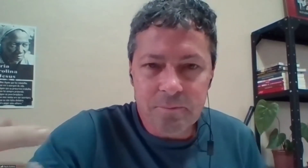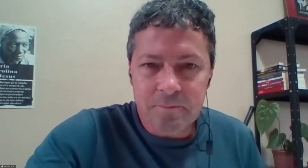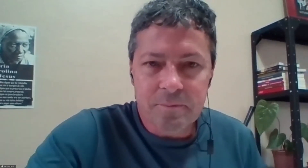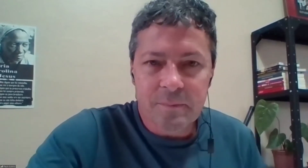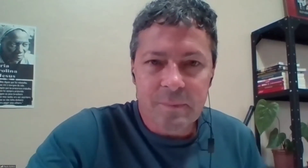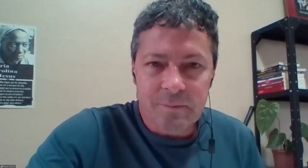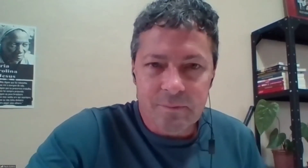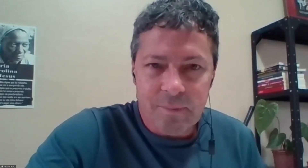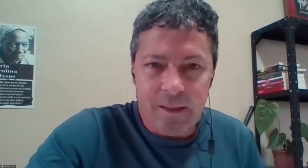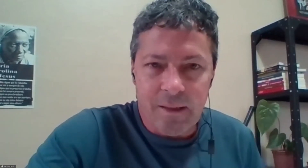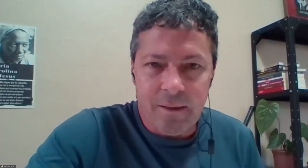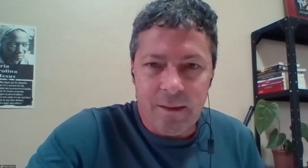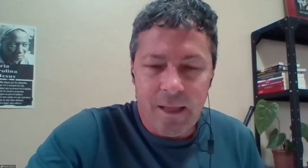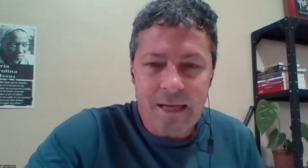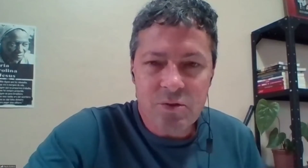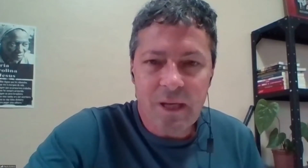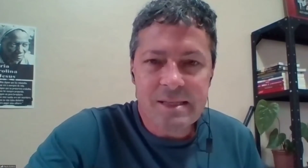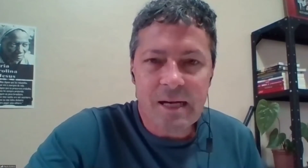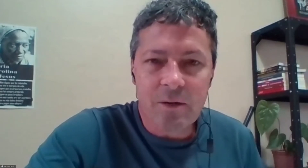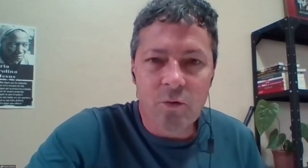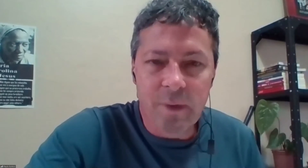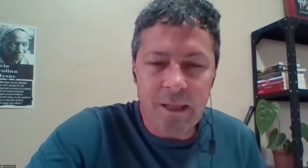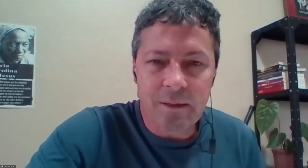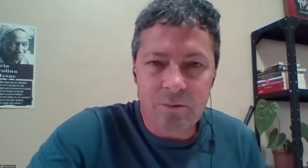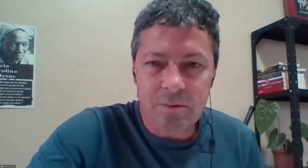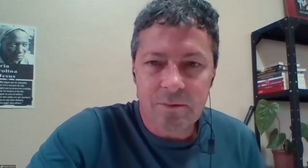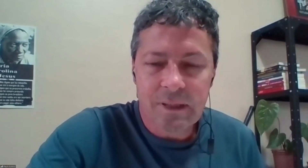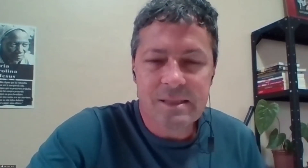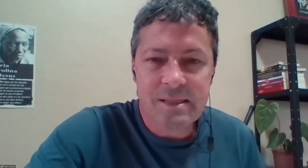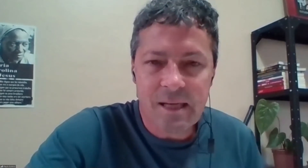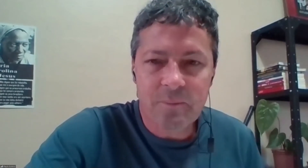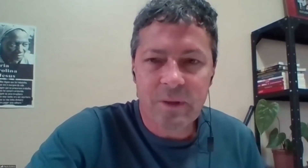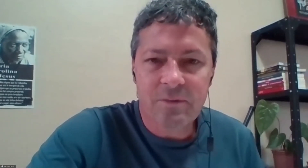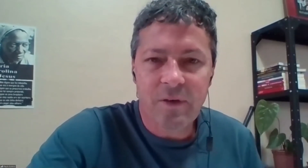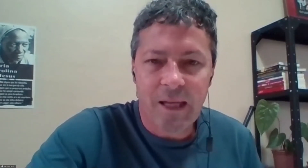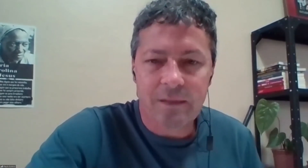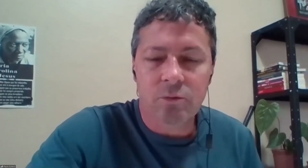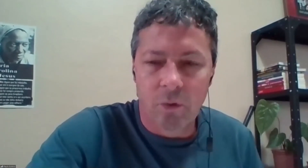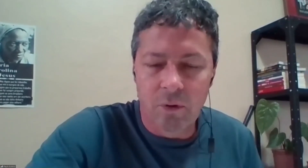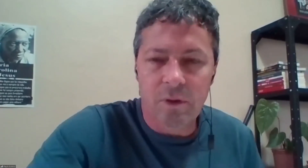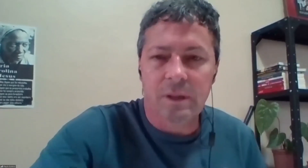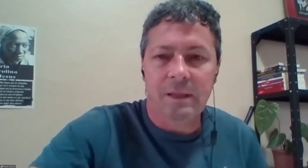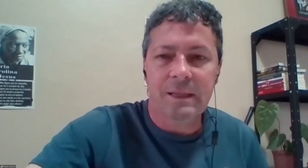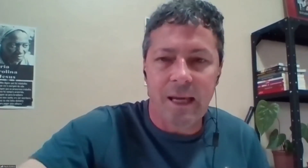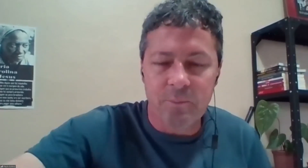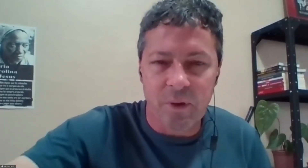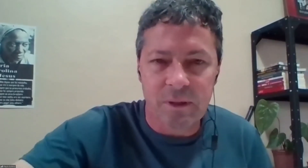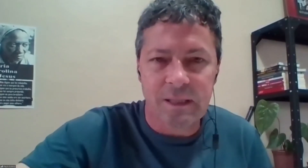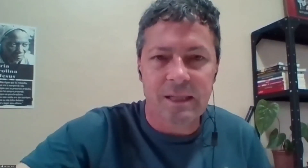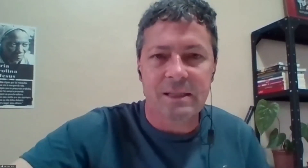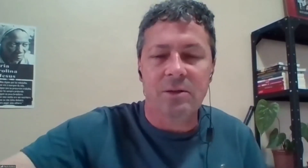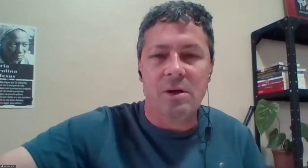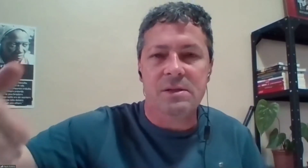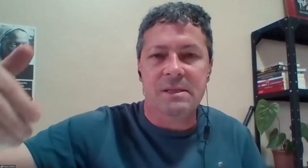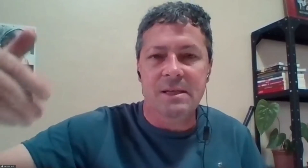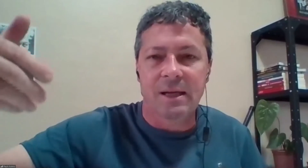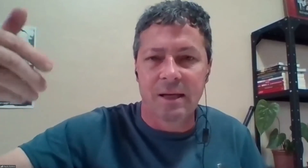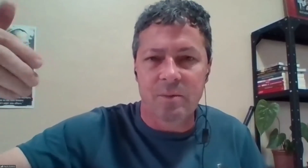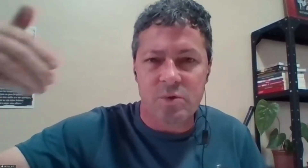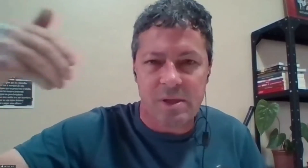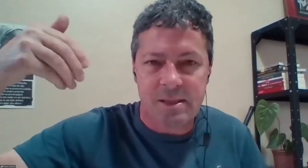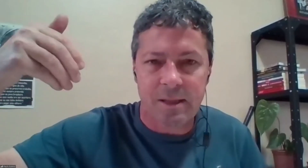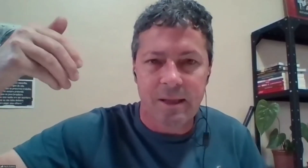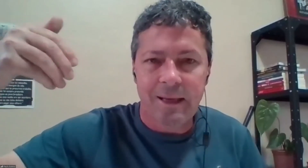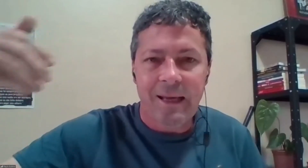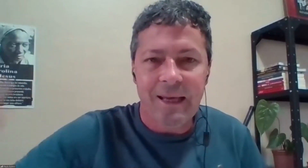Então, acho que esse argumento que sempre vem à tona e é importante que nós